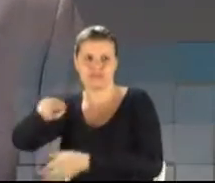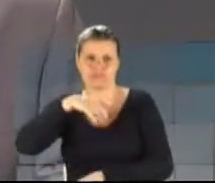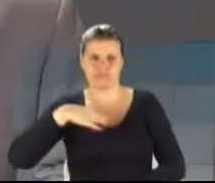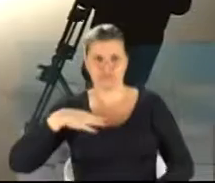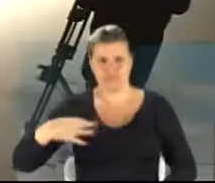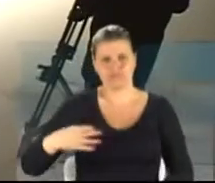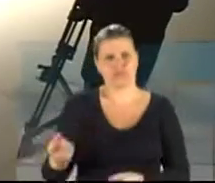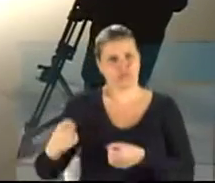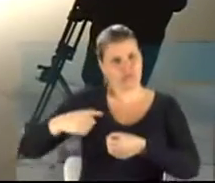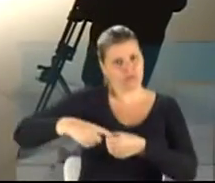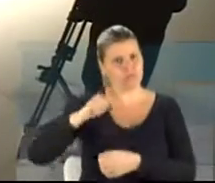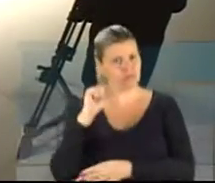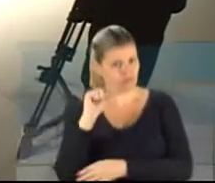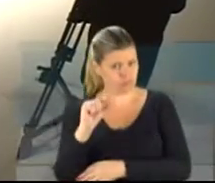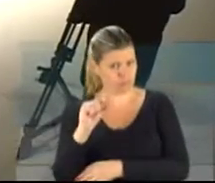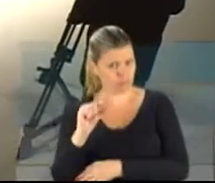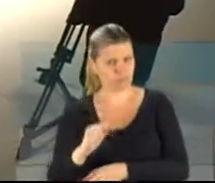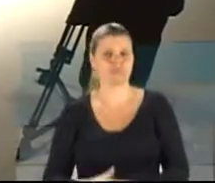na